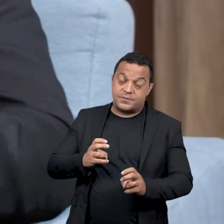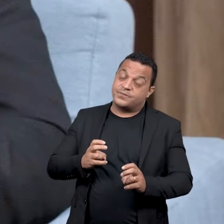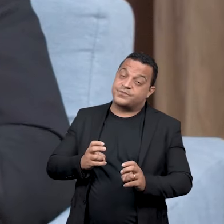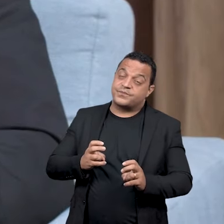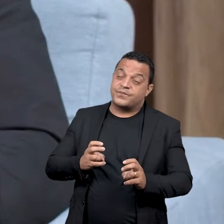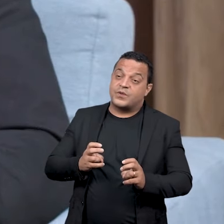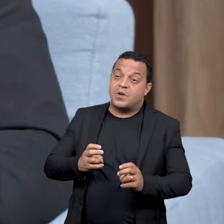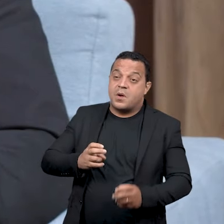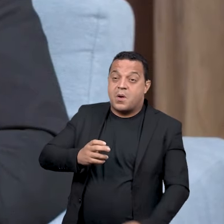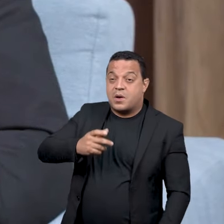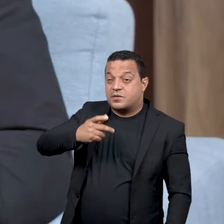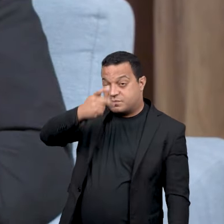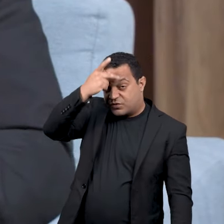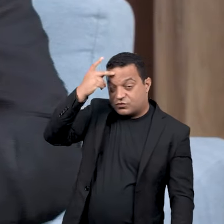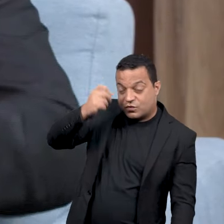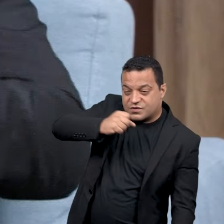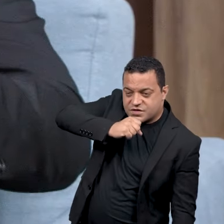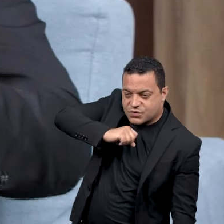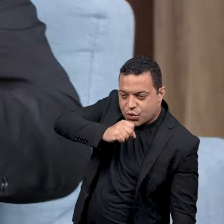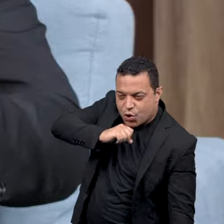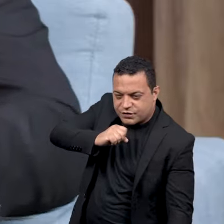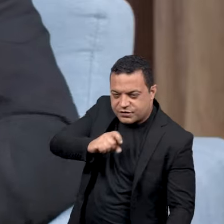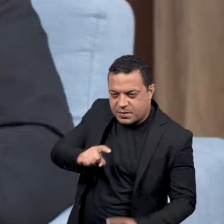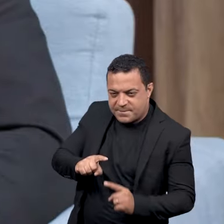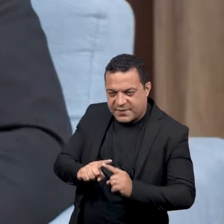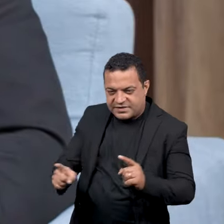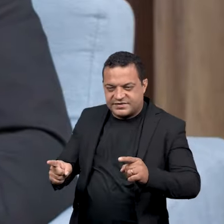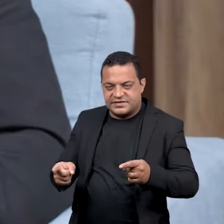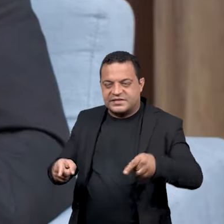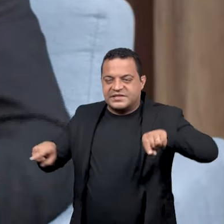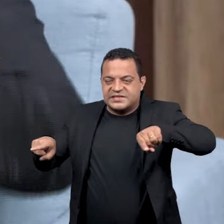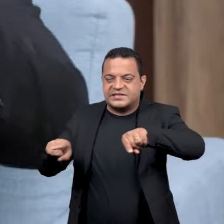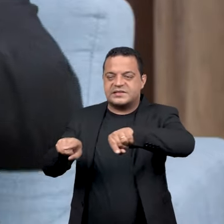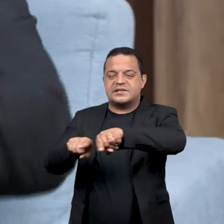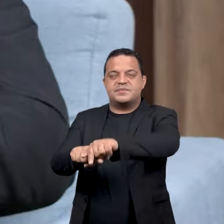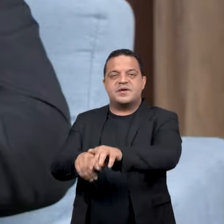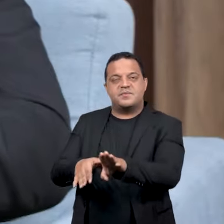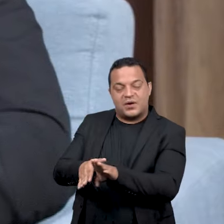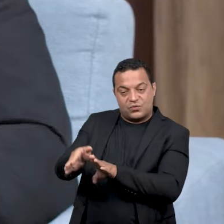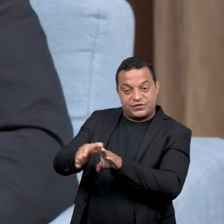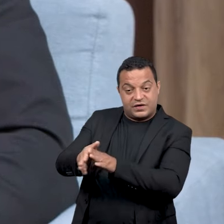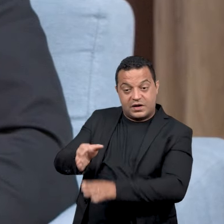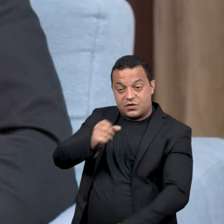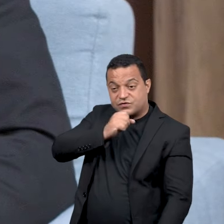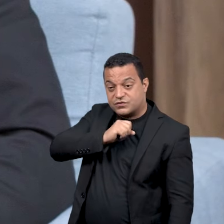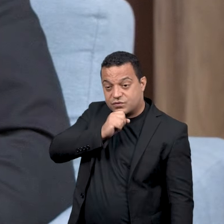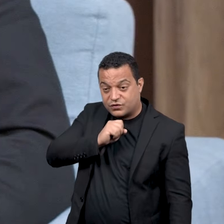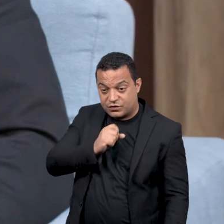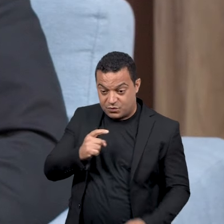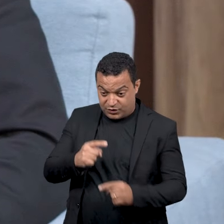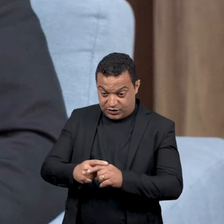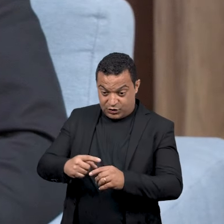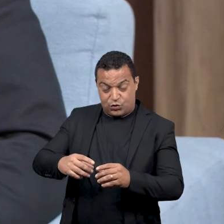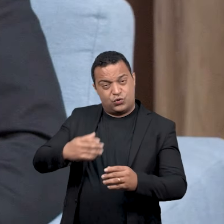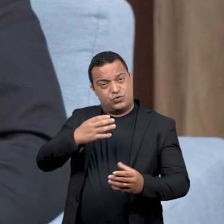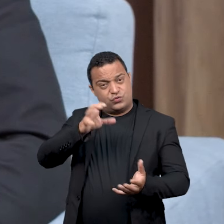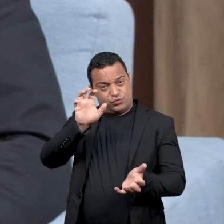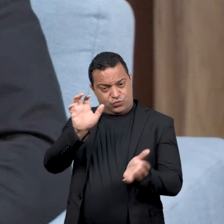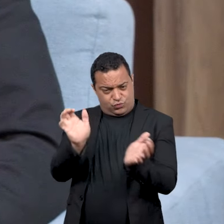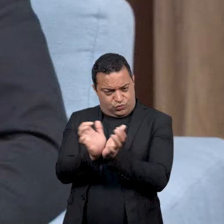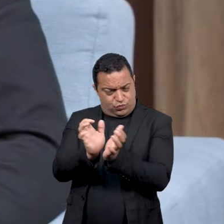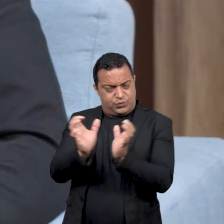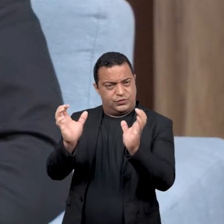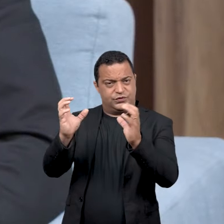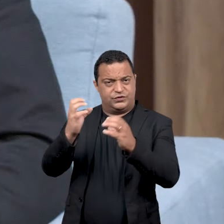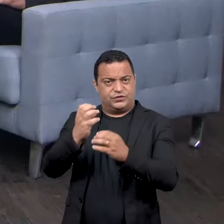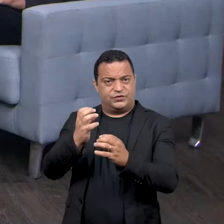e certamente contando com eles, né? Porque eles fazem parte do corpo da igreja fiel do Senhor.